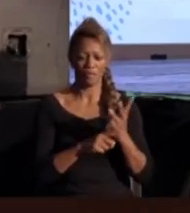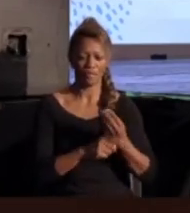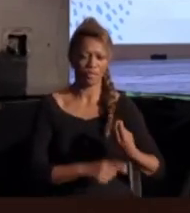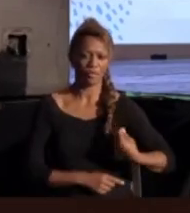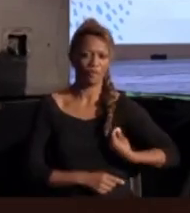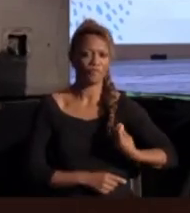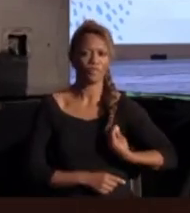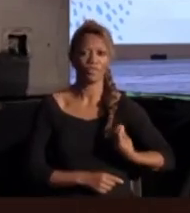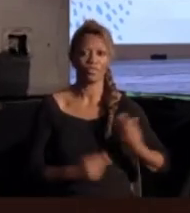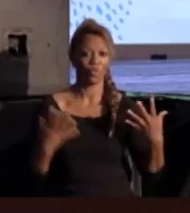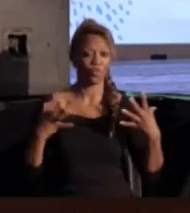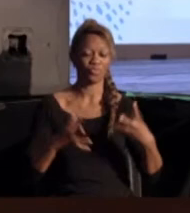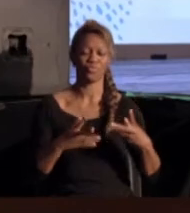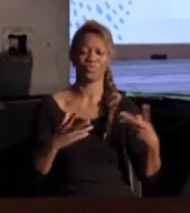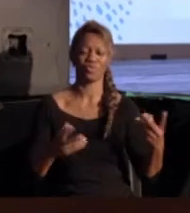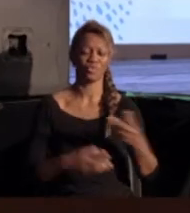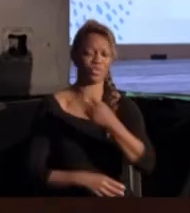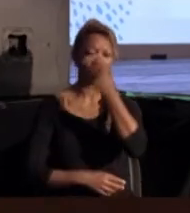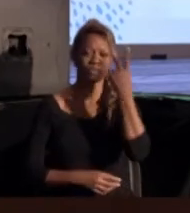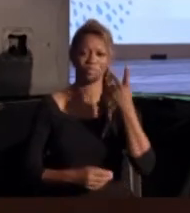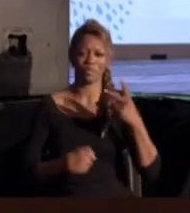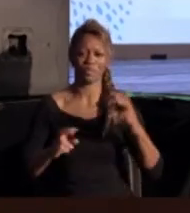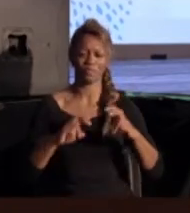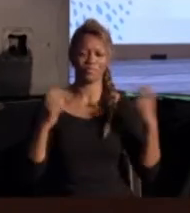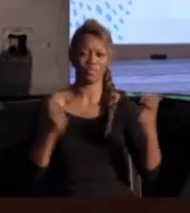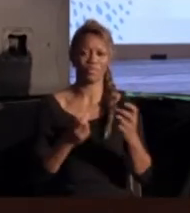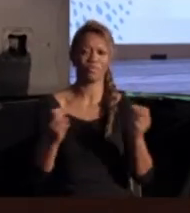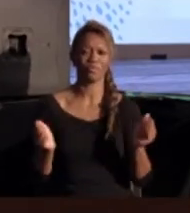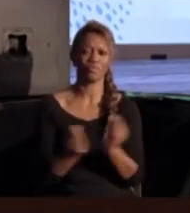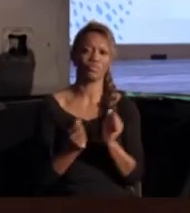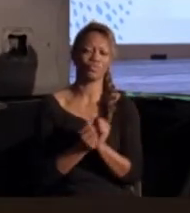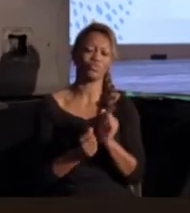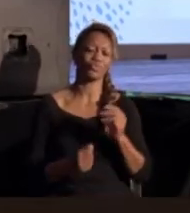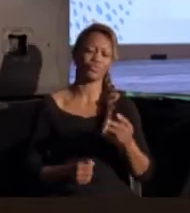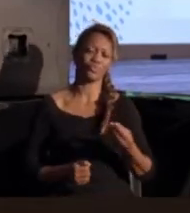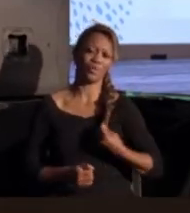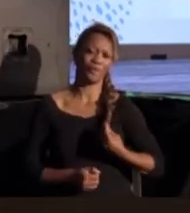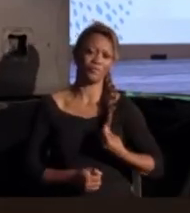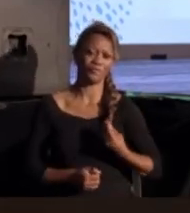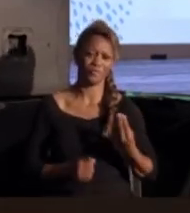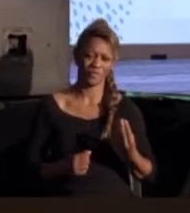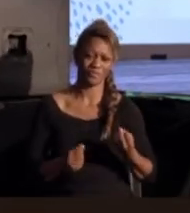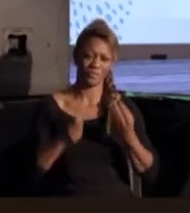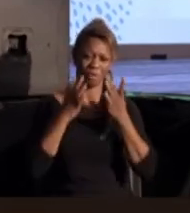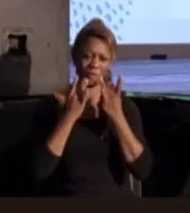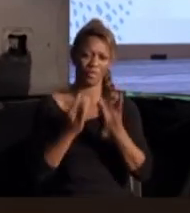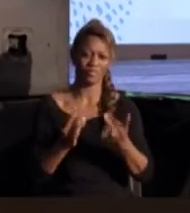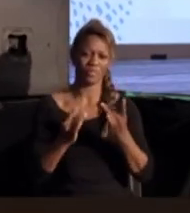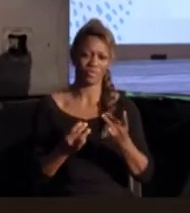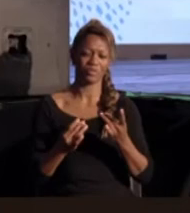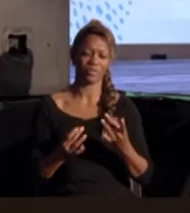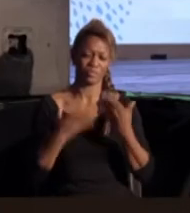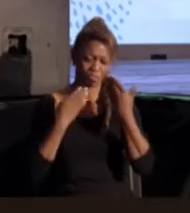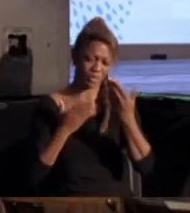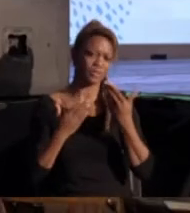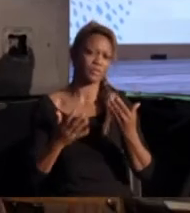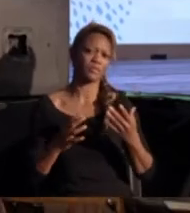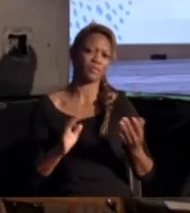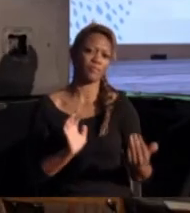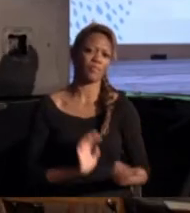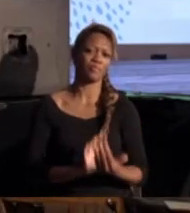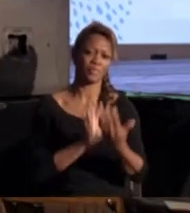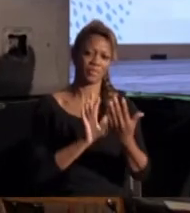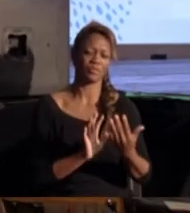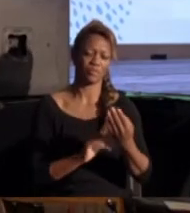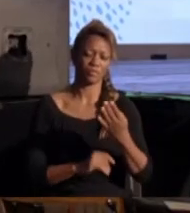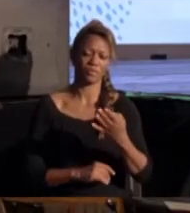e hoje tivemos a satisfação de estar aqui juntos, né, presencialmente. Então, agradecendo também por esse